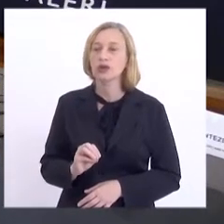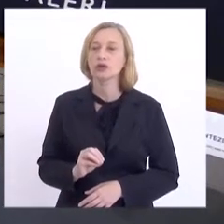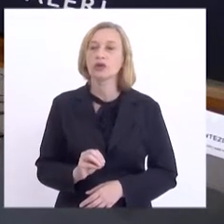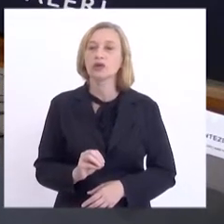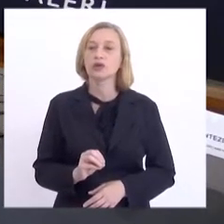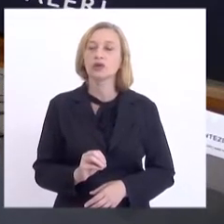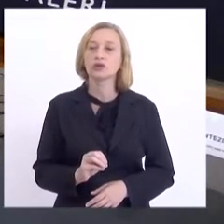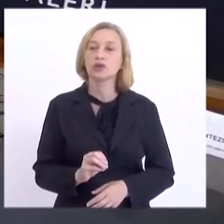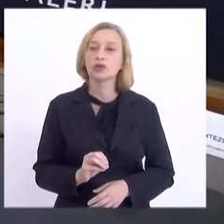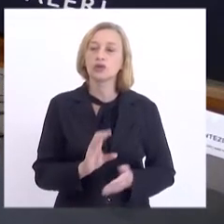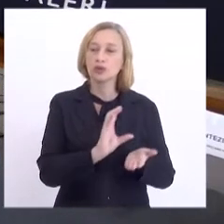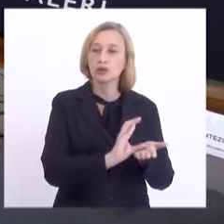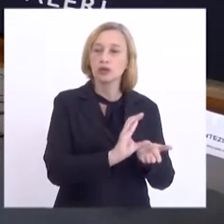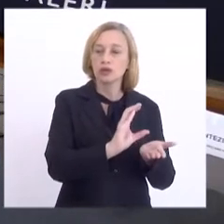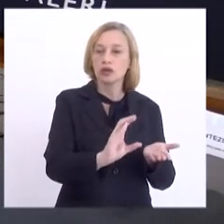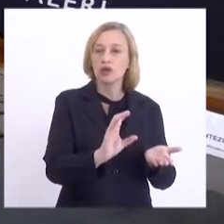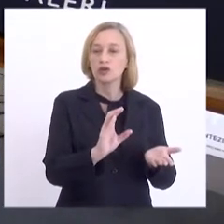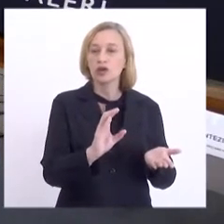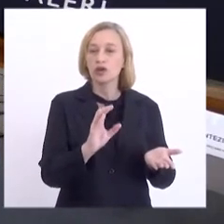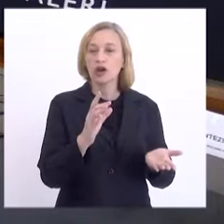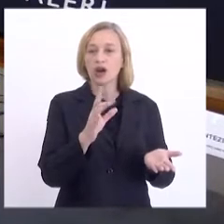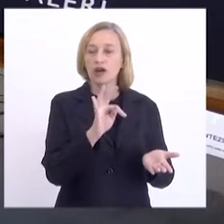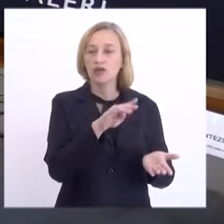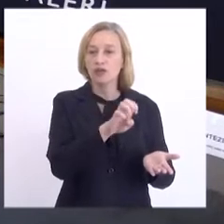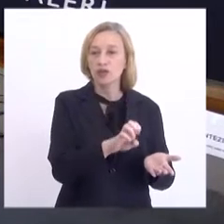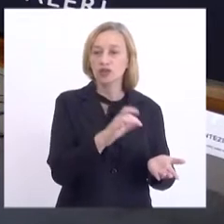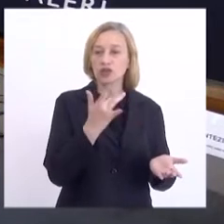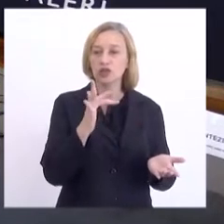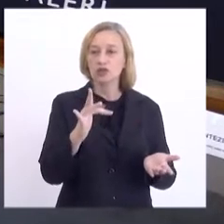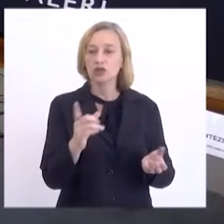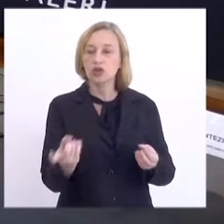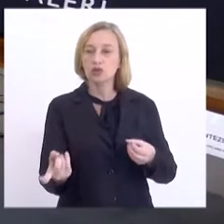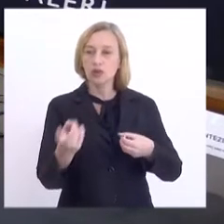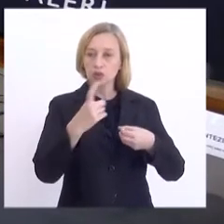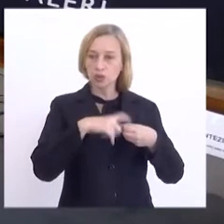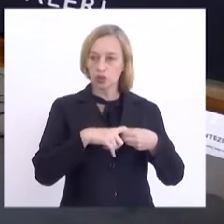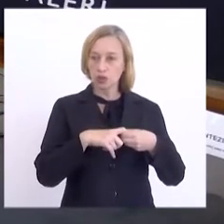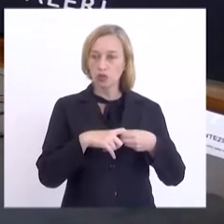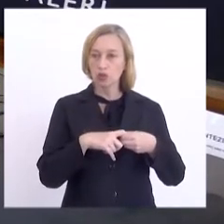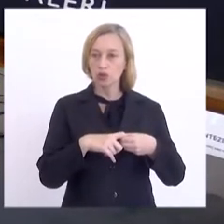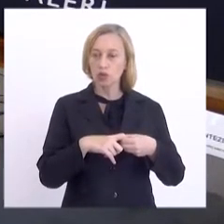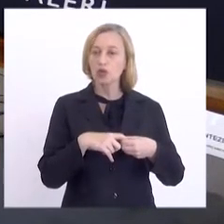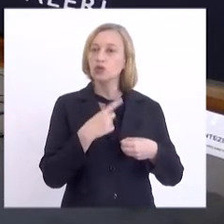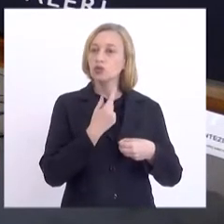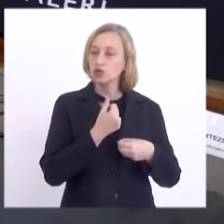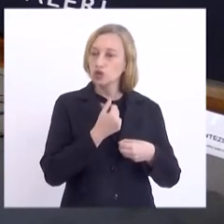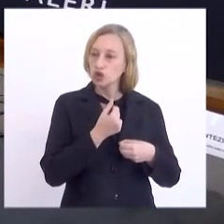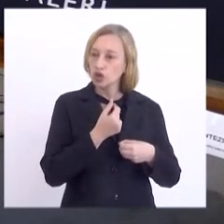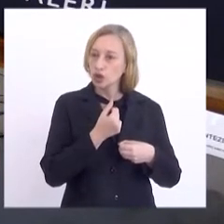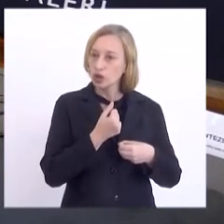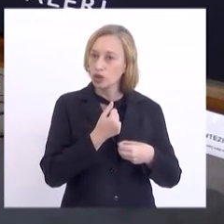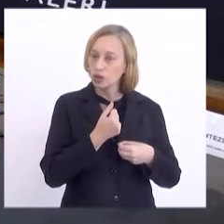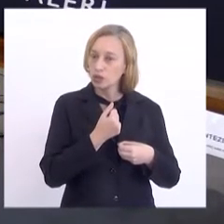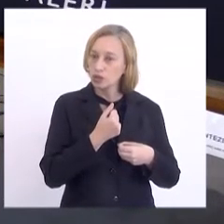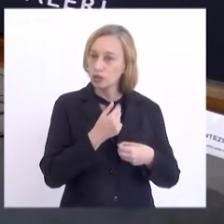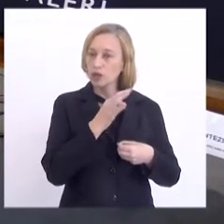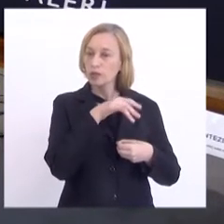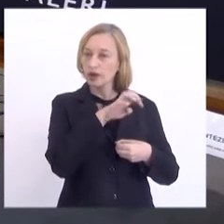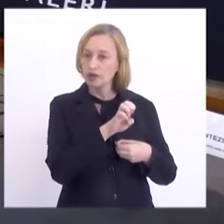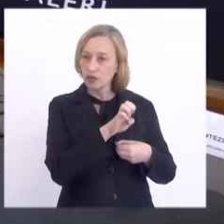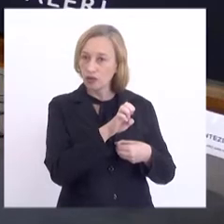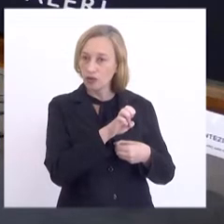colocou entenda a fonte tesoura e retornou para esse dinheiro esse esse dinheiro não é que vem outra fonte